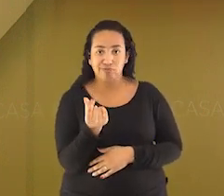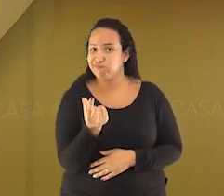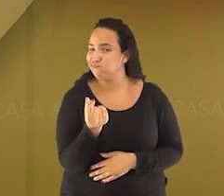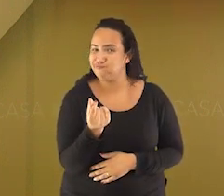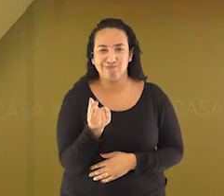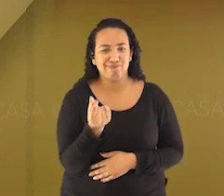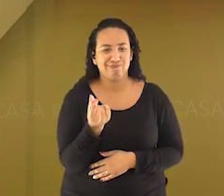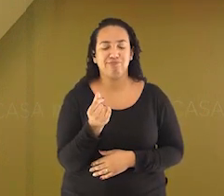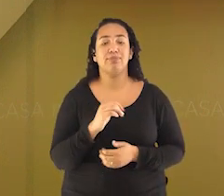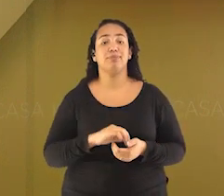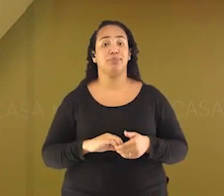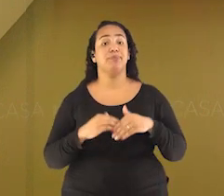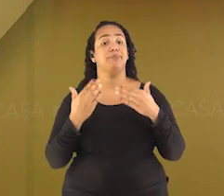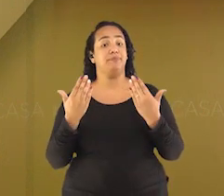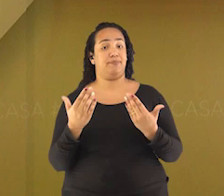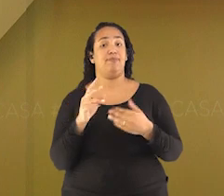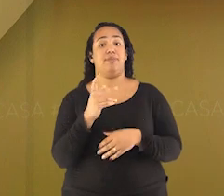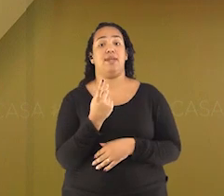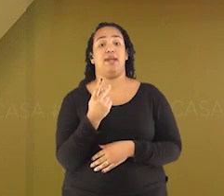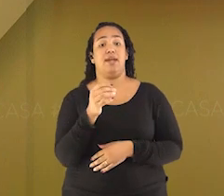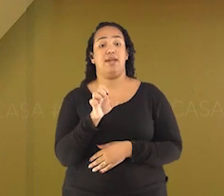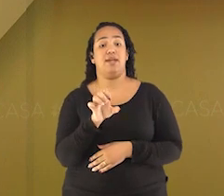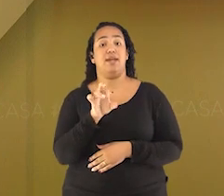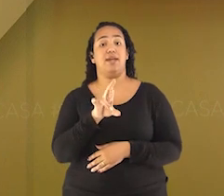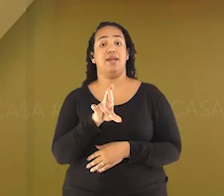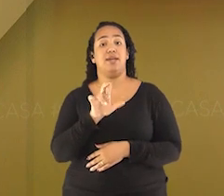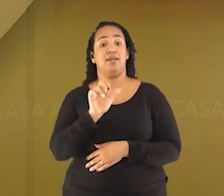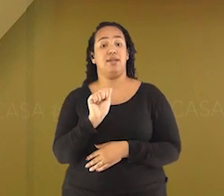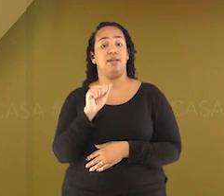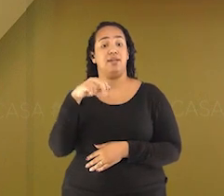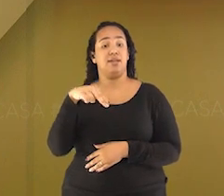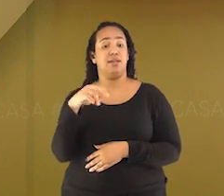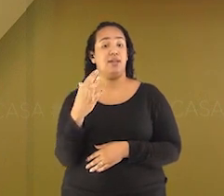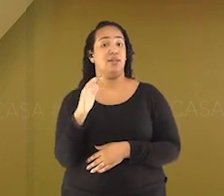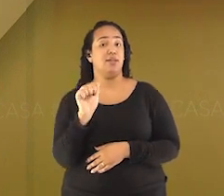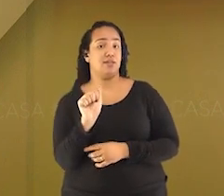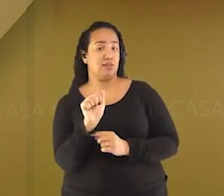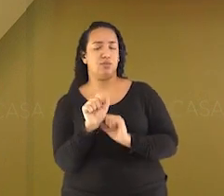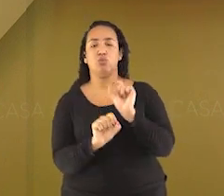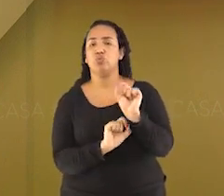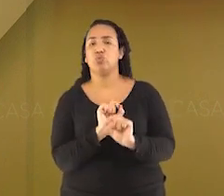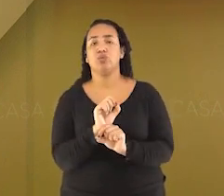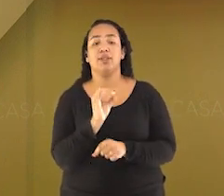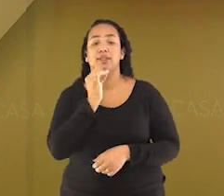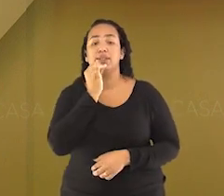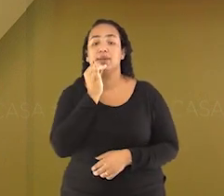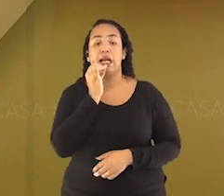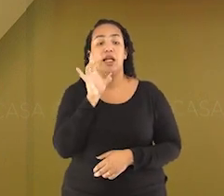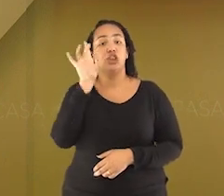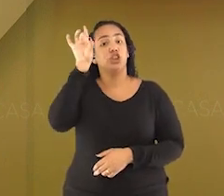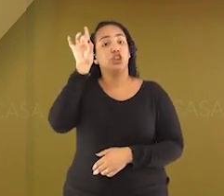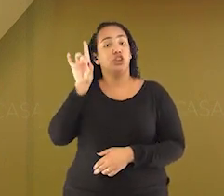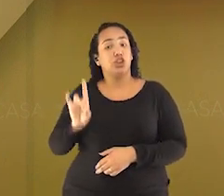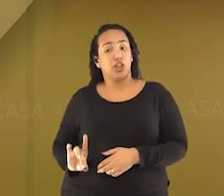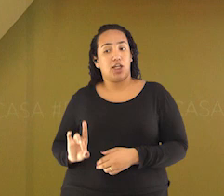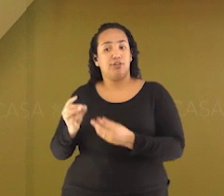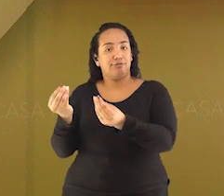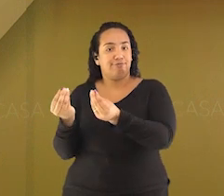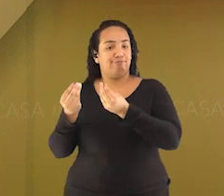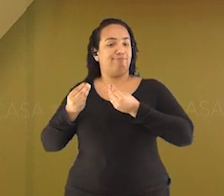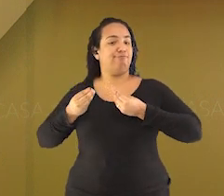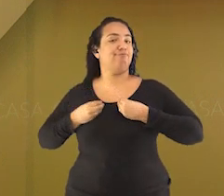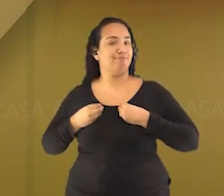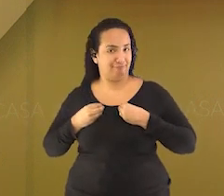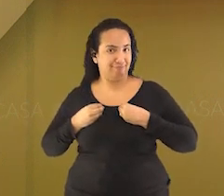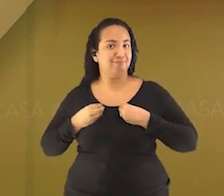relacionado com dinheiro, hein? Bom, a herança, o que é? É o nome atribuído ao direito ou condição